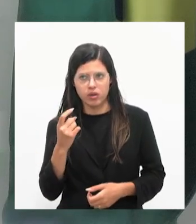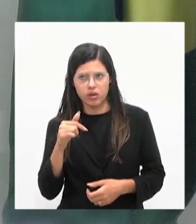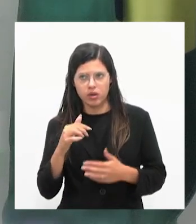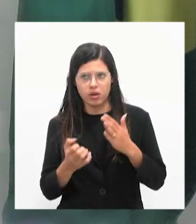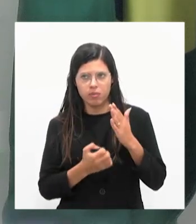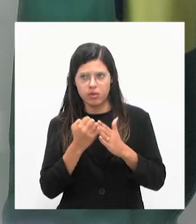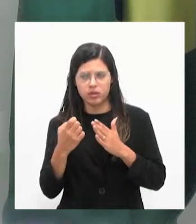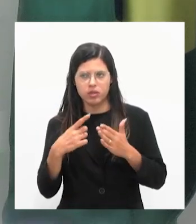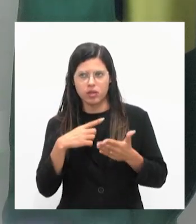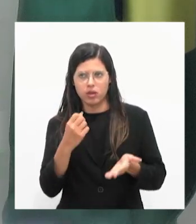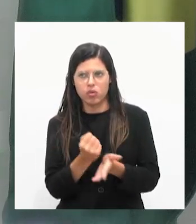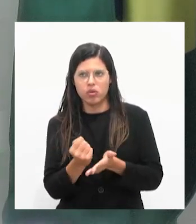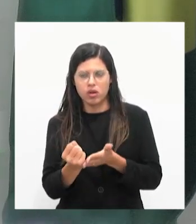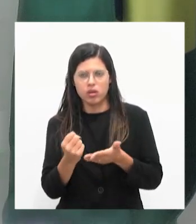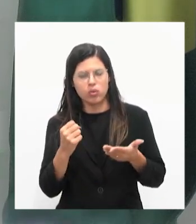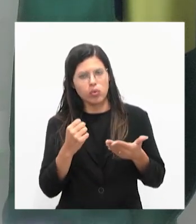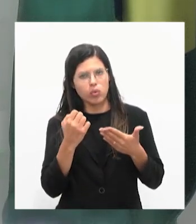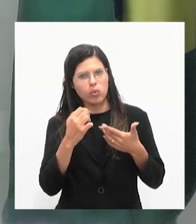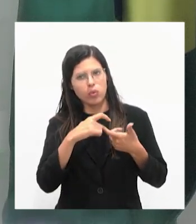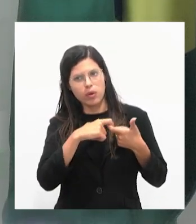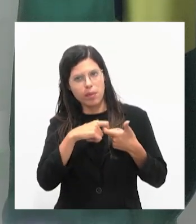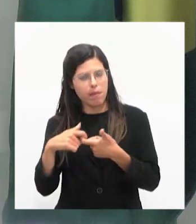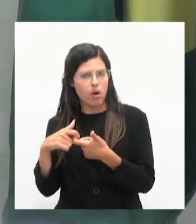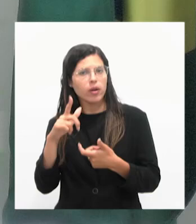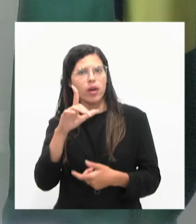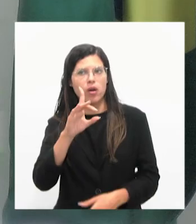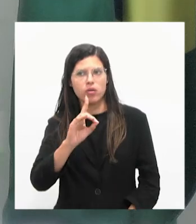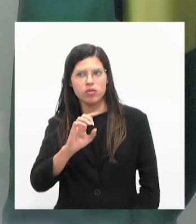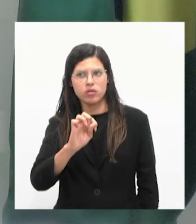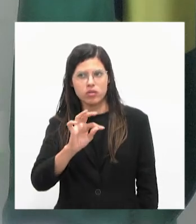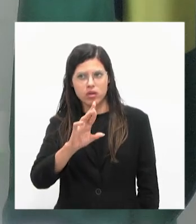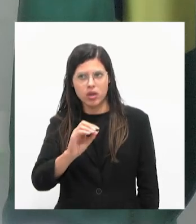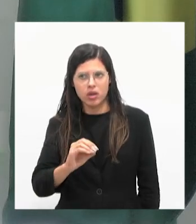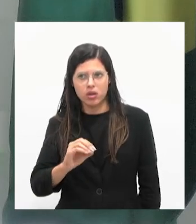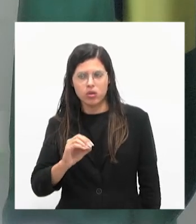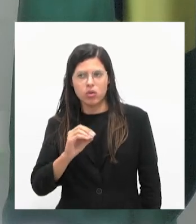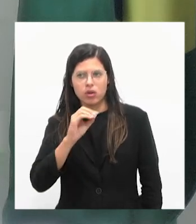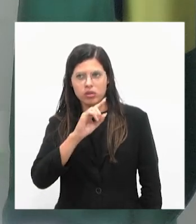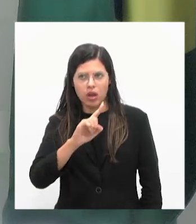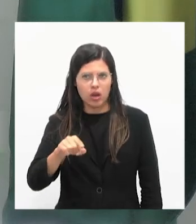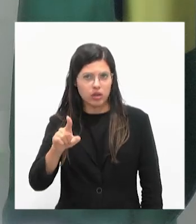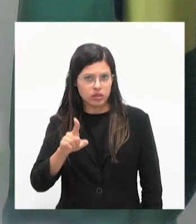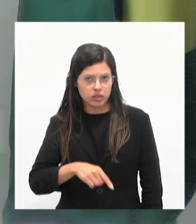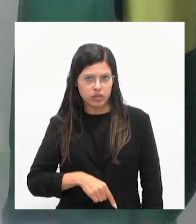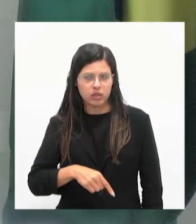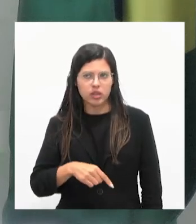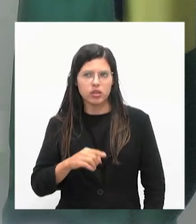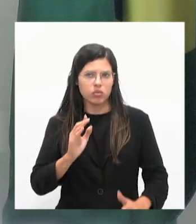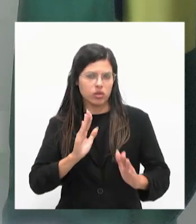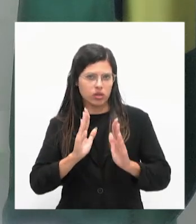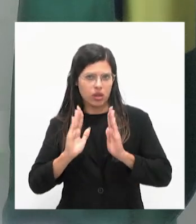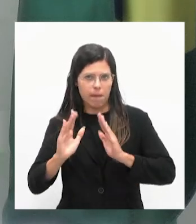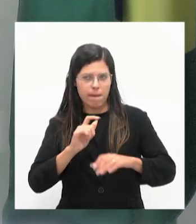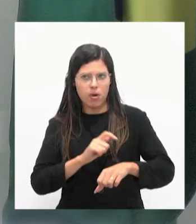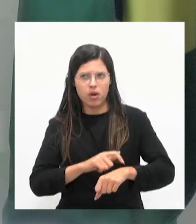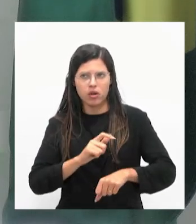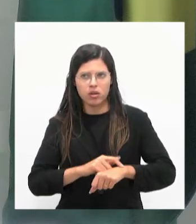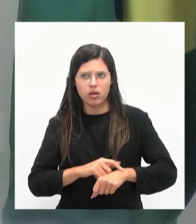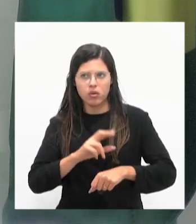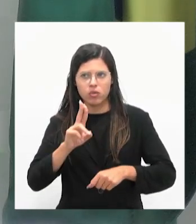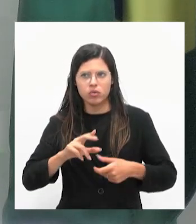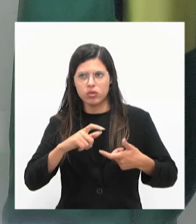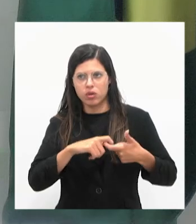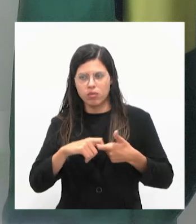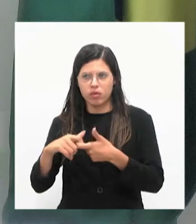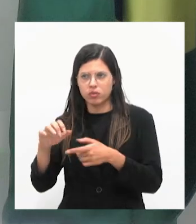empresa de reboque, é o Detro. Então, está suspenso temporariamente a utilização de reboque no Estado do Rio de Janeiro.